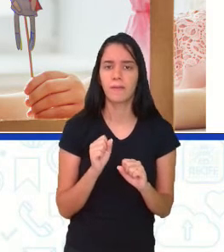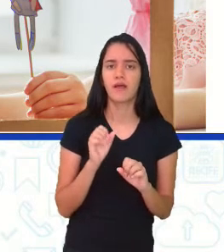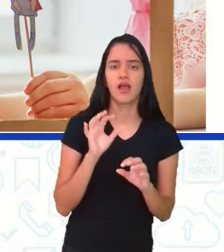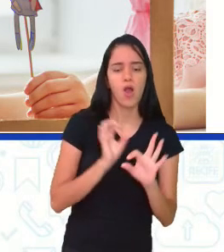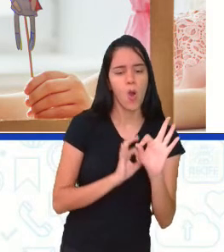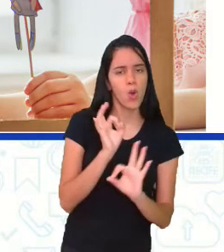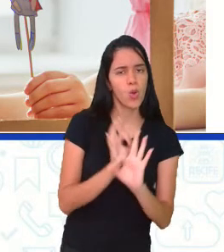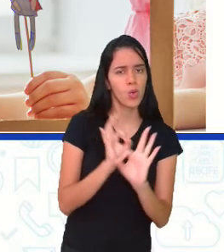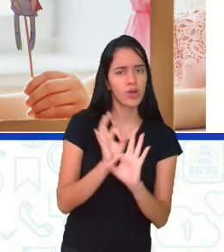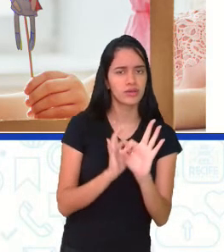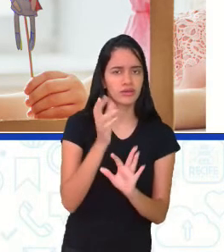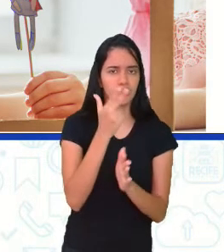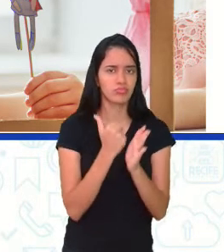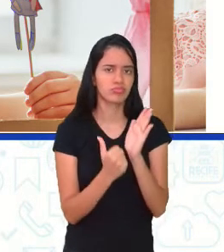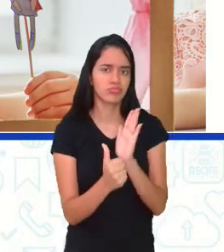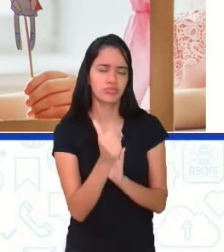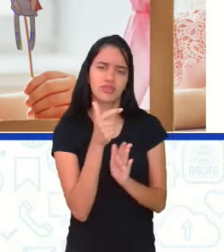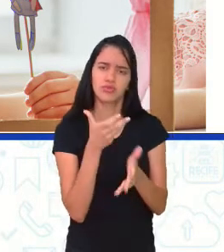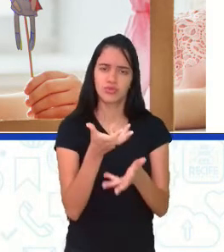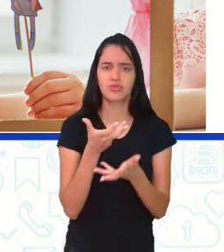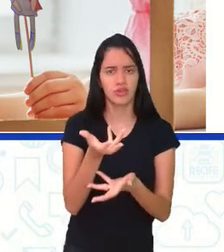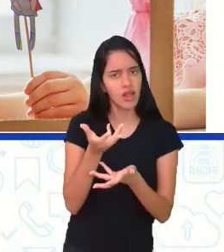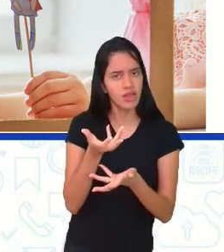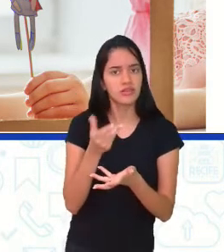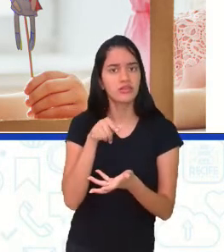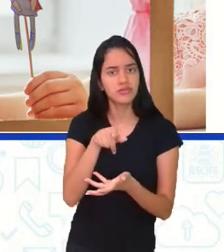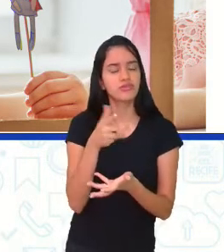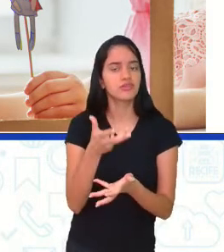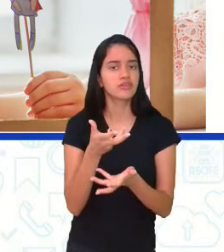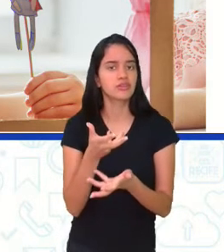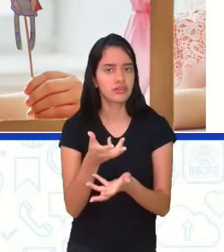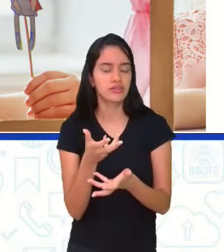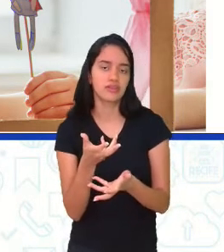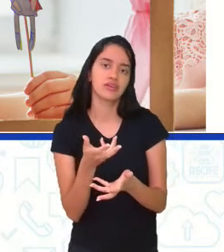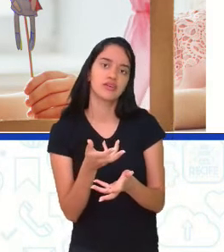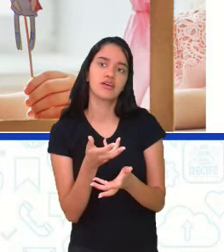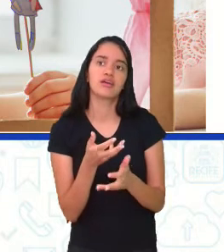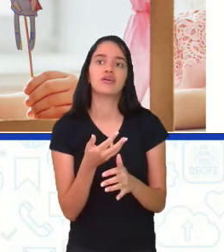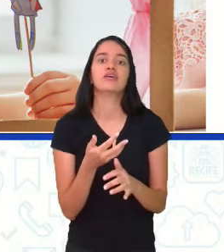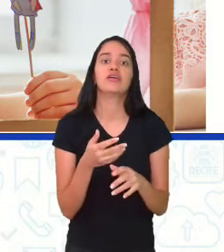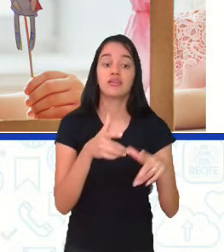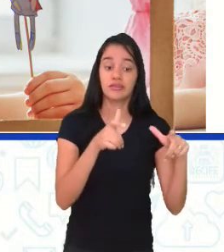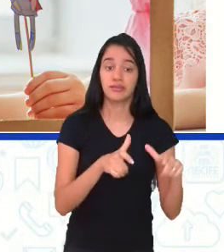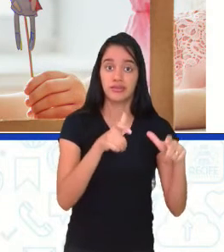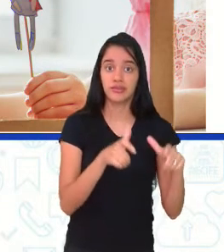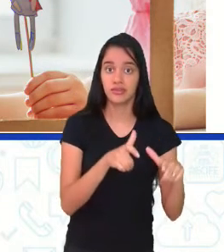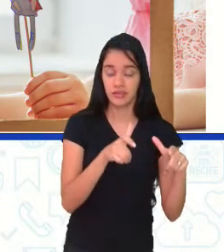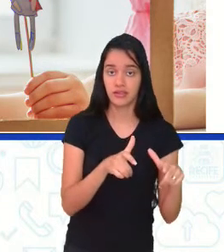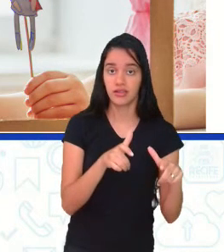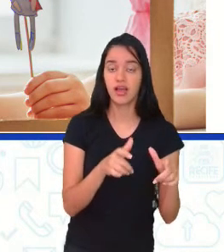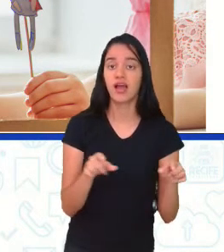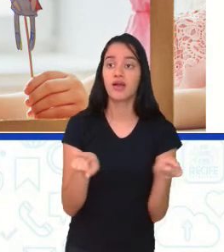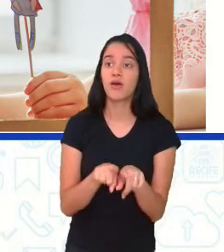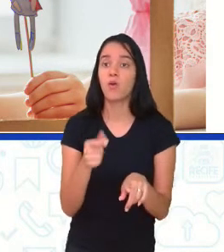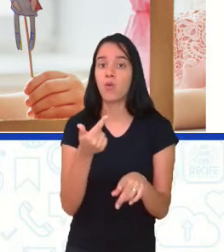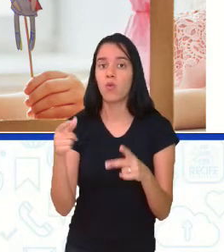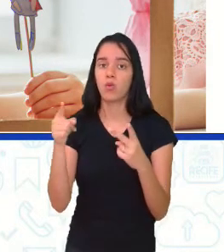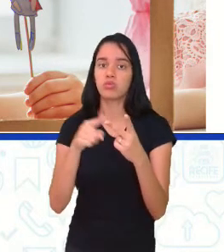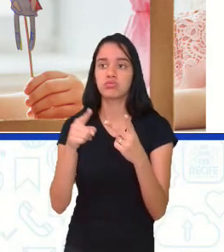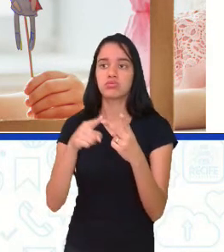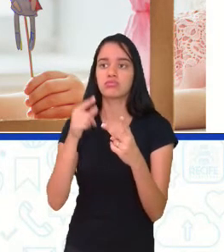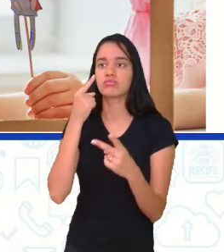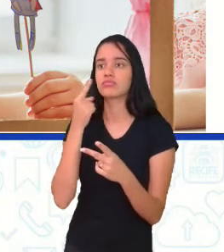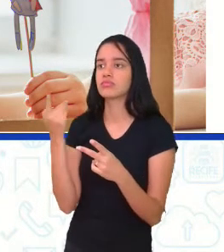elaborar todos os desenhos que você queira nesse cenário. Esse outro cenário